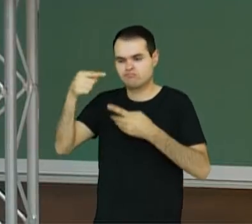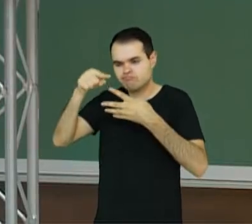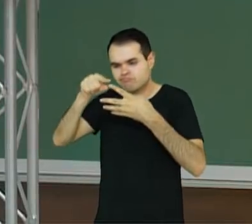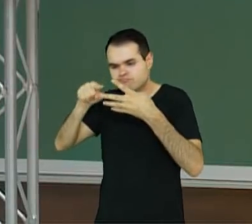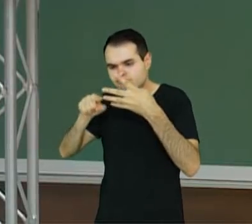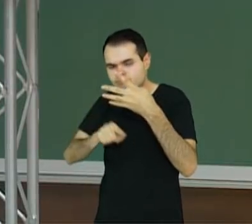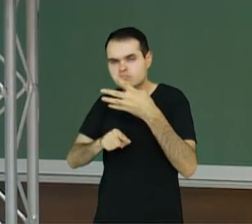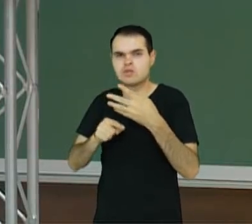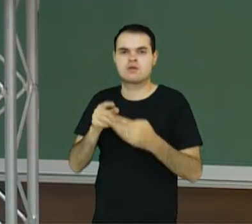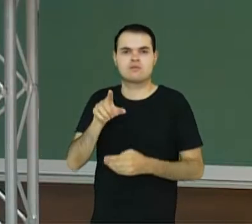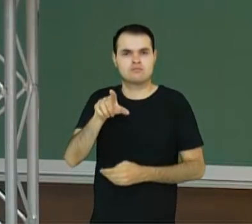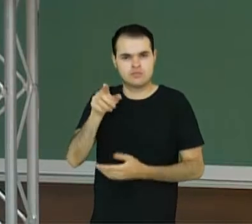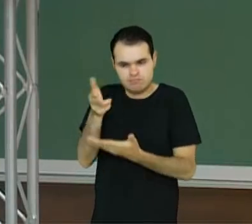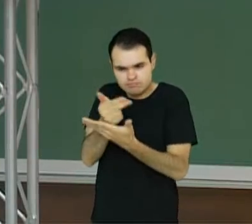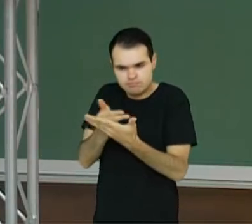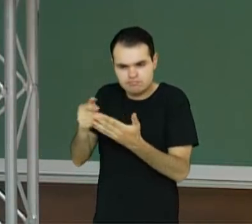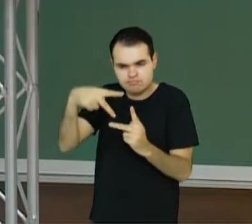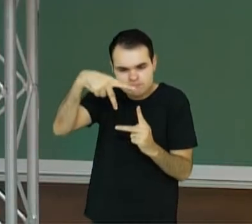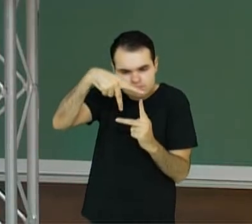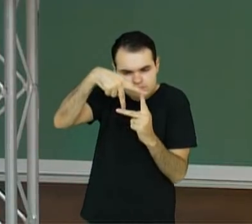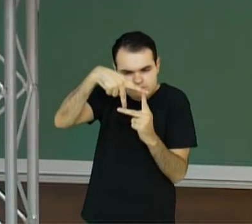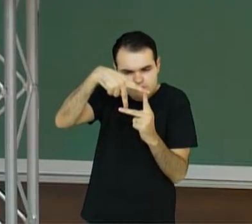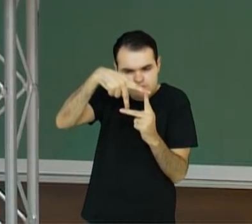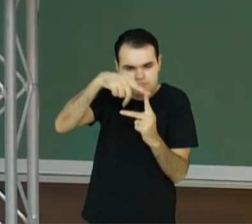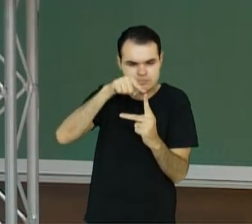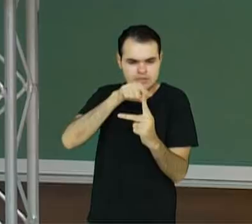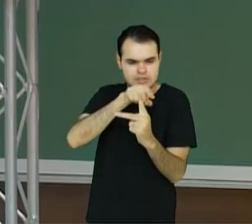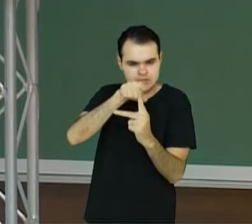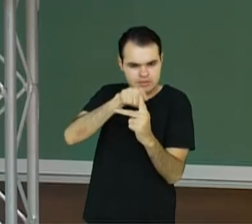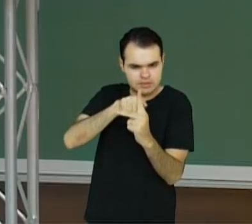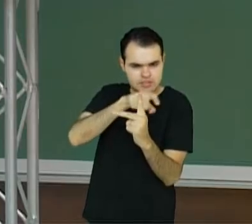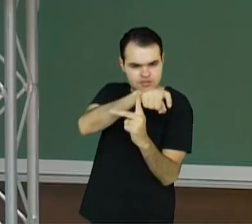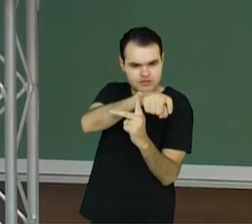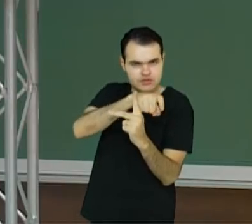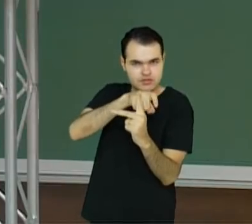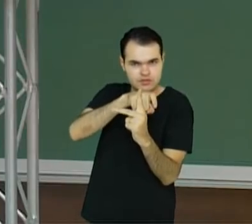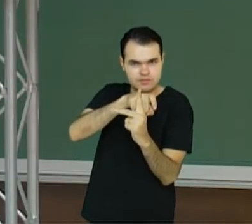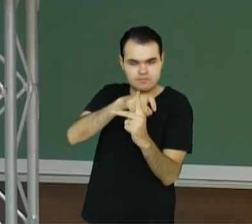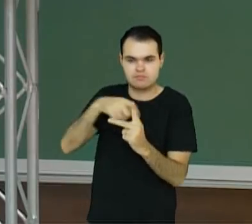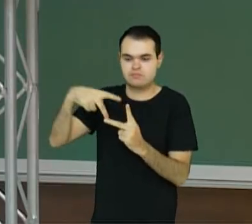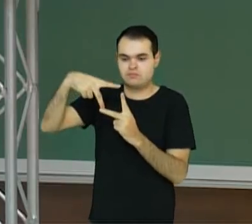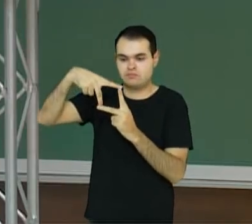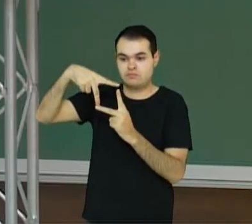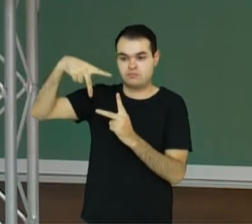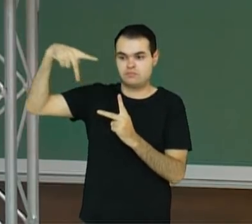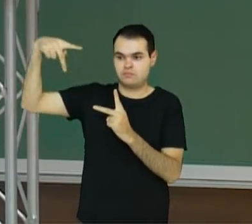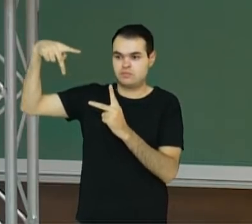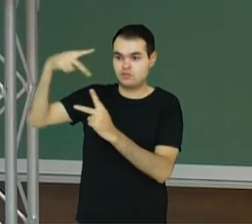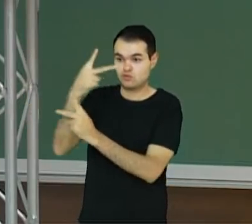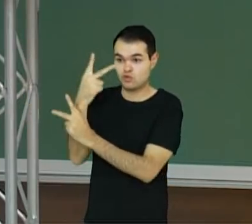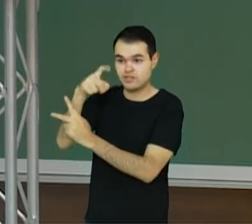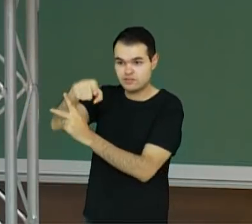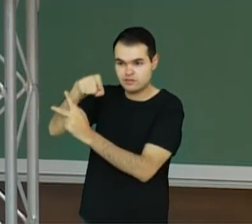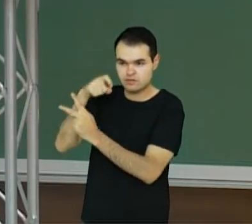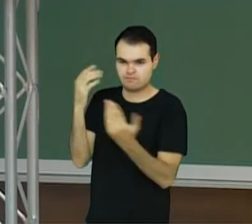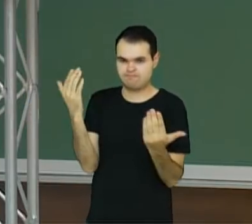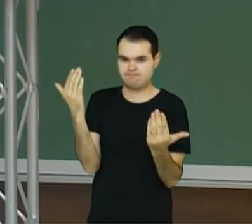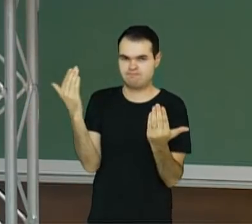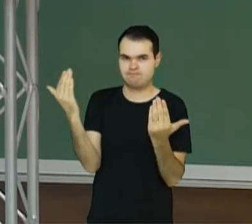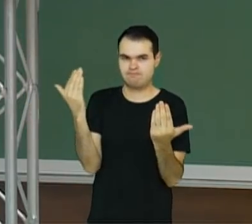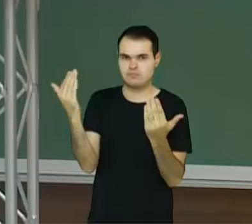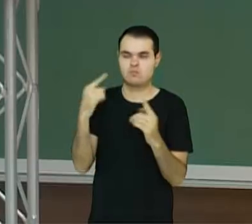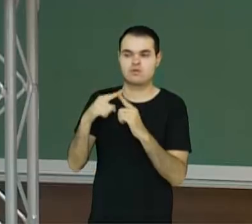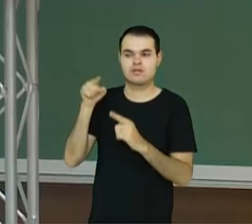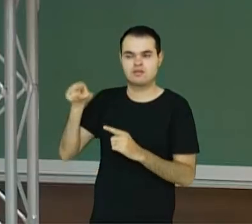falei. Pega um quadradinho, o quadradinho menor, chama o lado de x, a medida x. Pega o quadrado maior, chama de 2x, já que é o dobro,